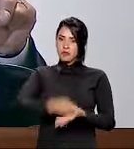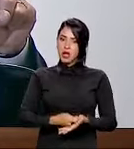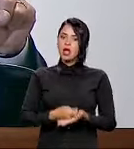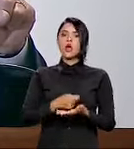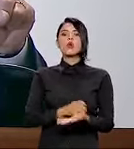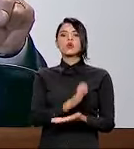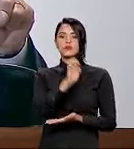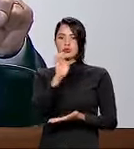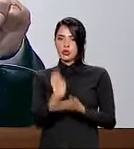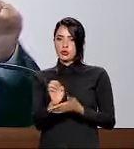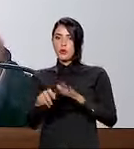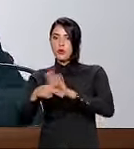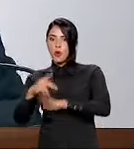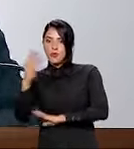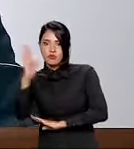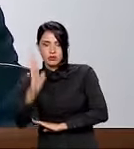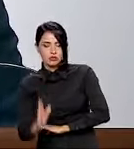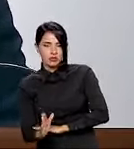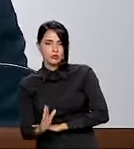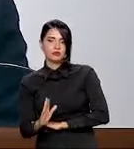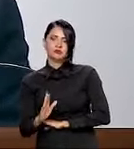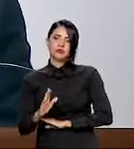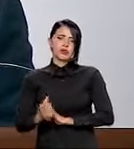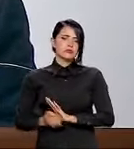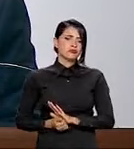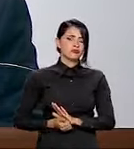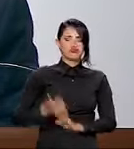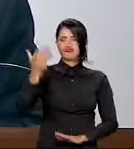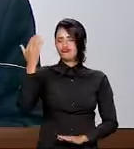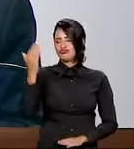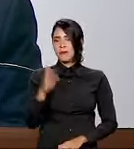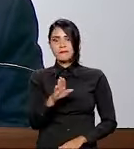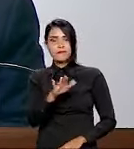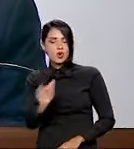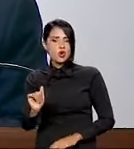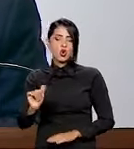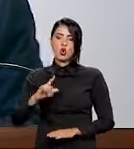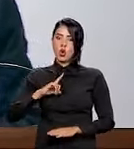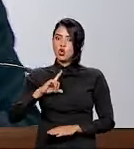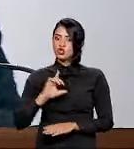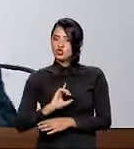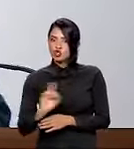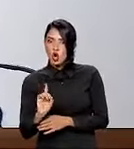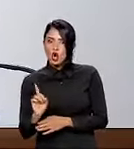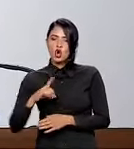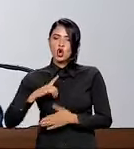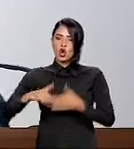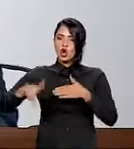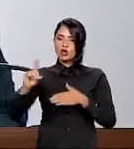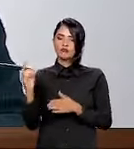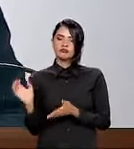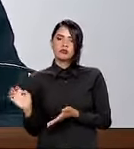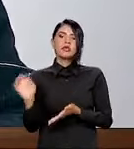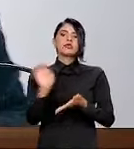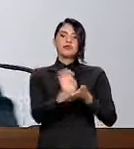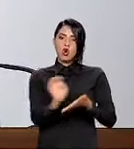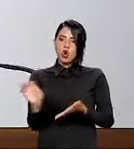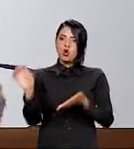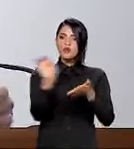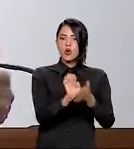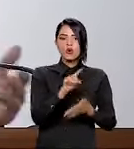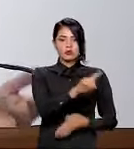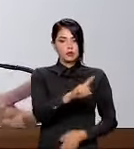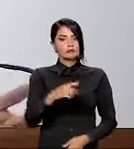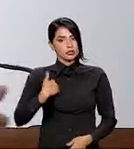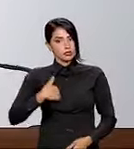brasileiros. São bilhões de dólares que os nossos empresários, sabe, exportam para a Argentina, eles têm